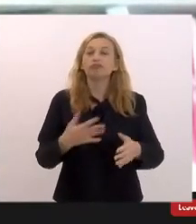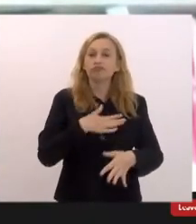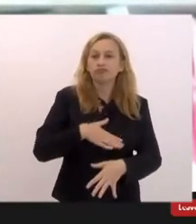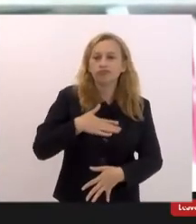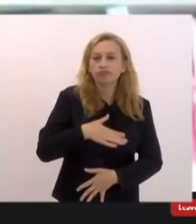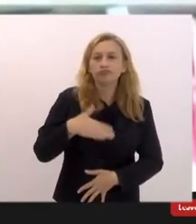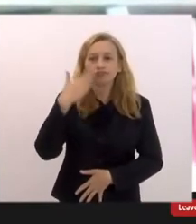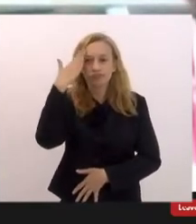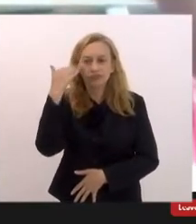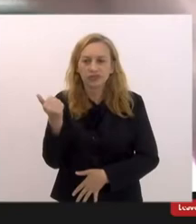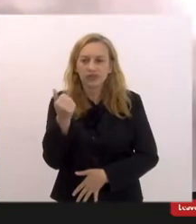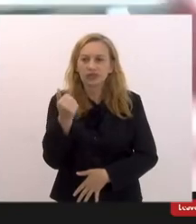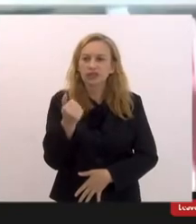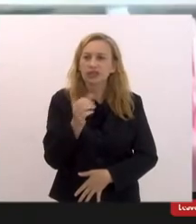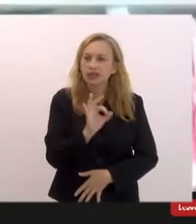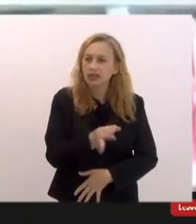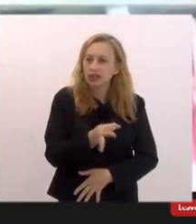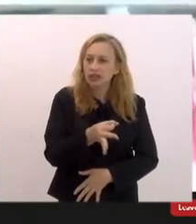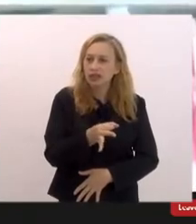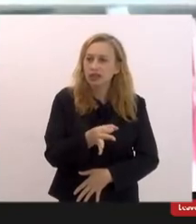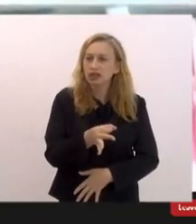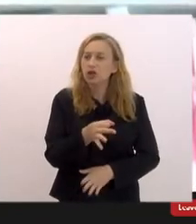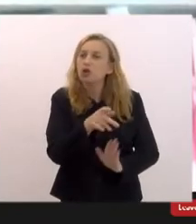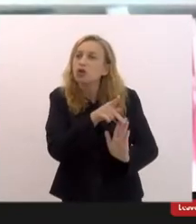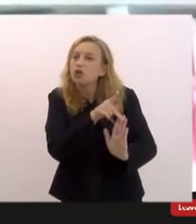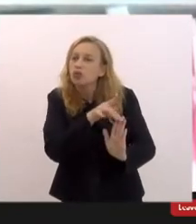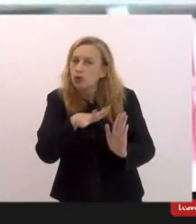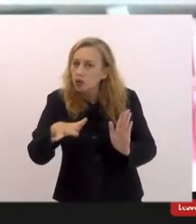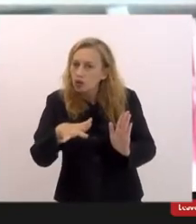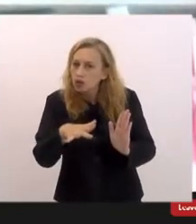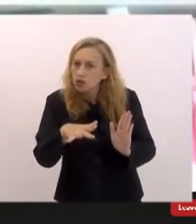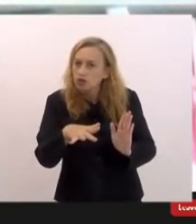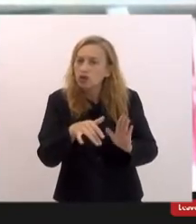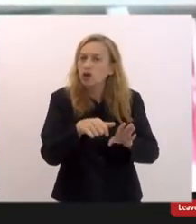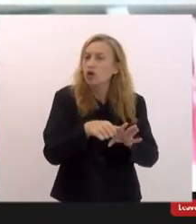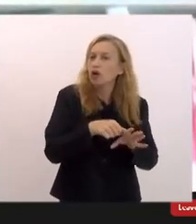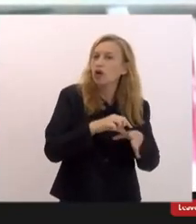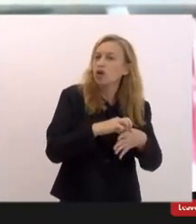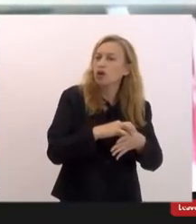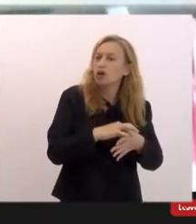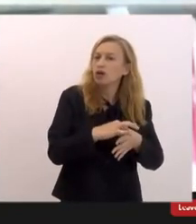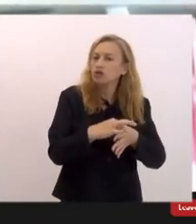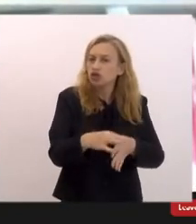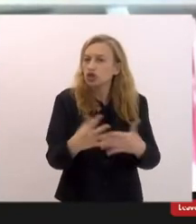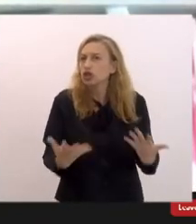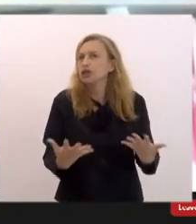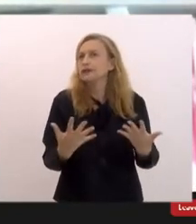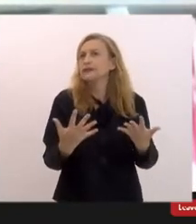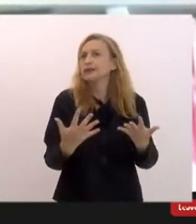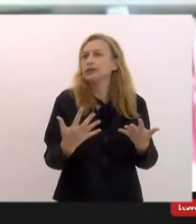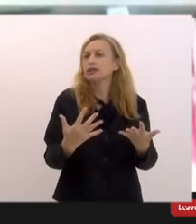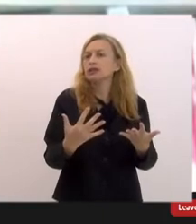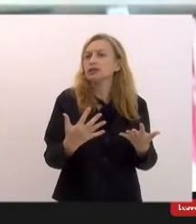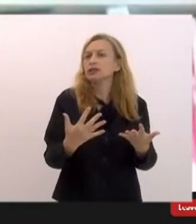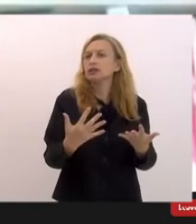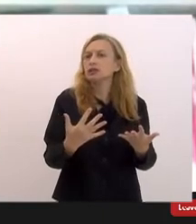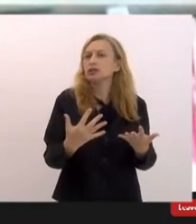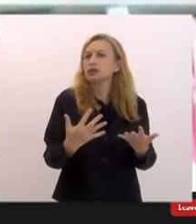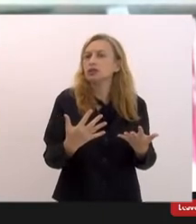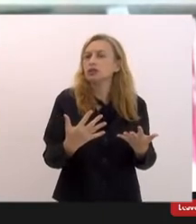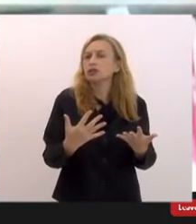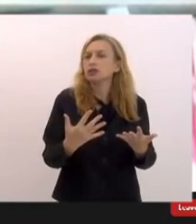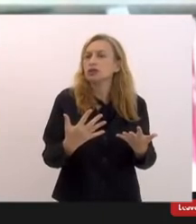de saber, face aos protocolos, aos guias e manuais